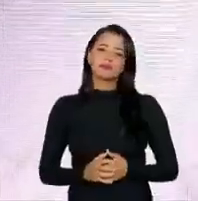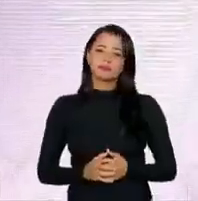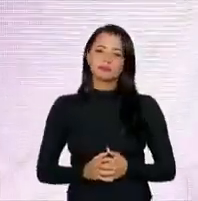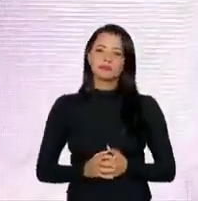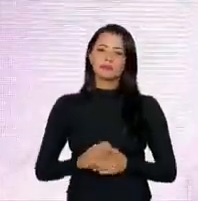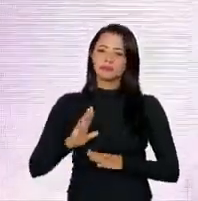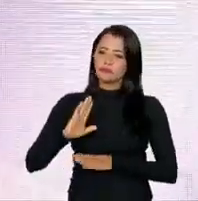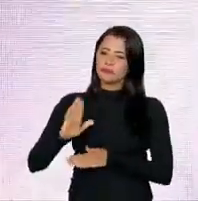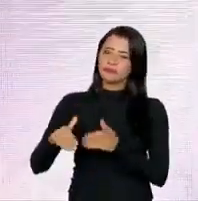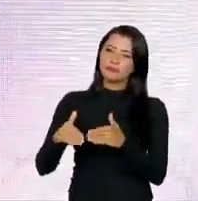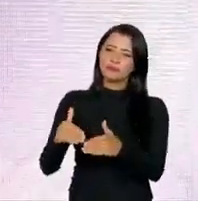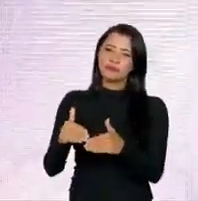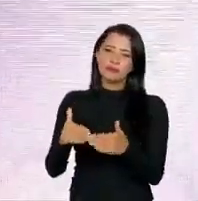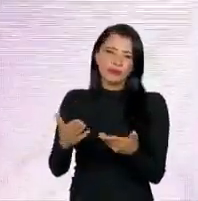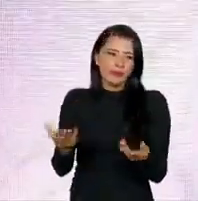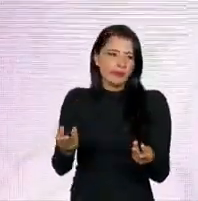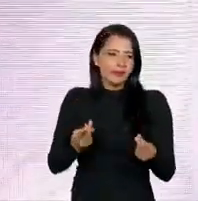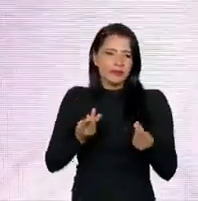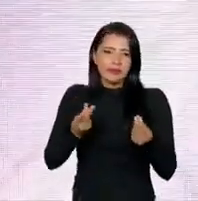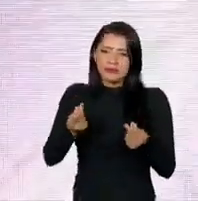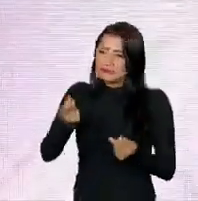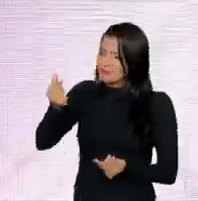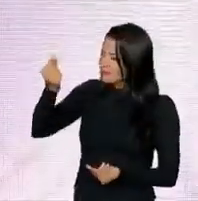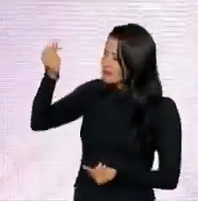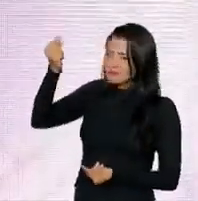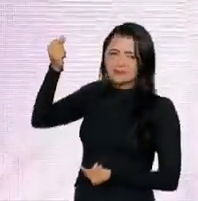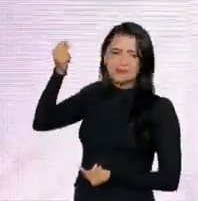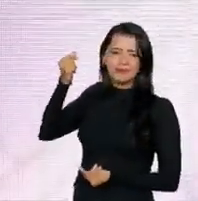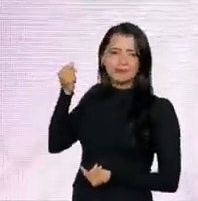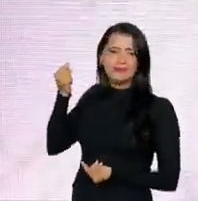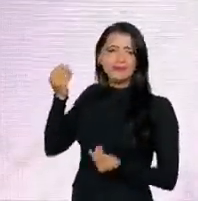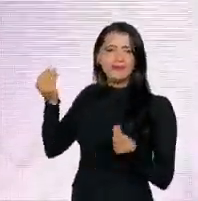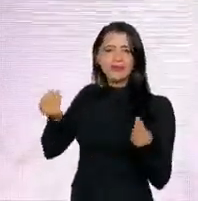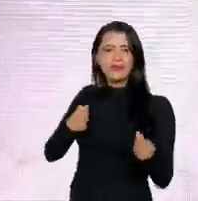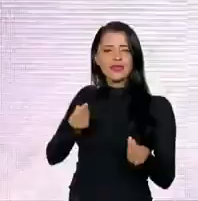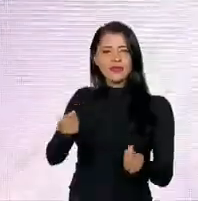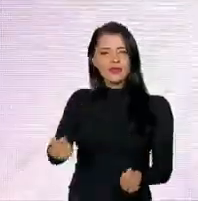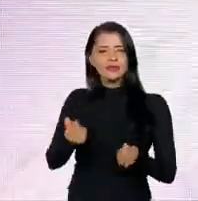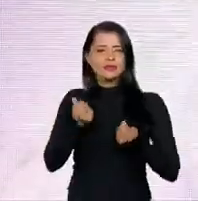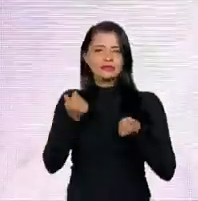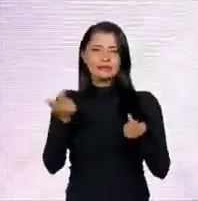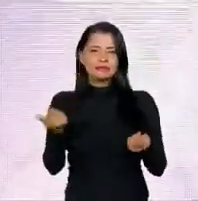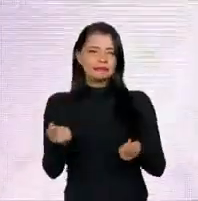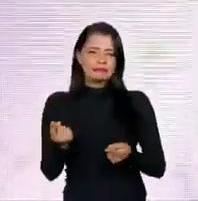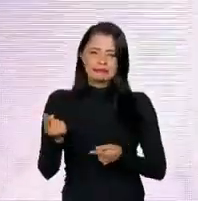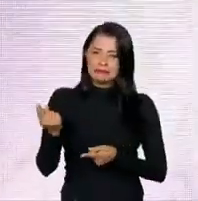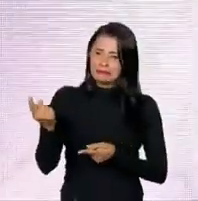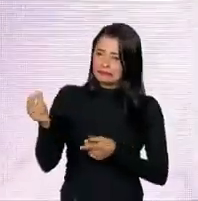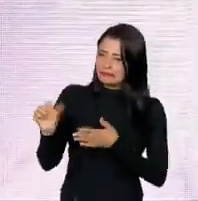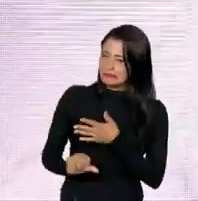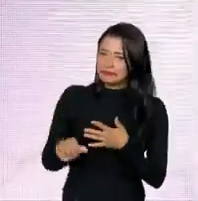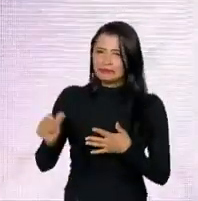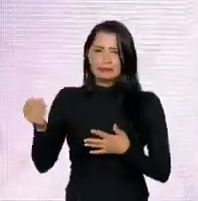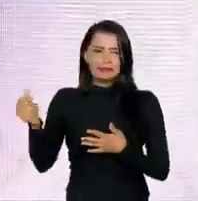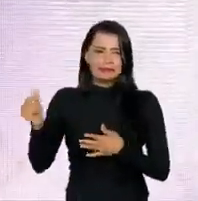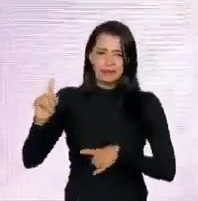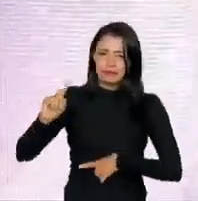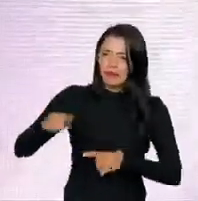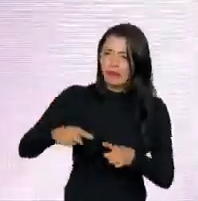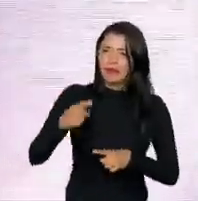de um processo tão antigo de insucesso da política pública de